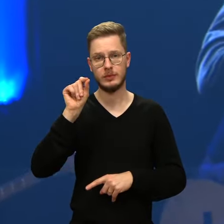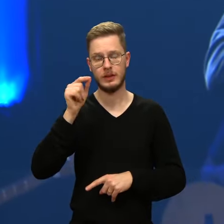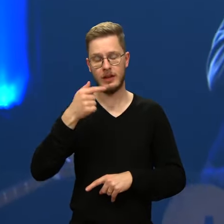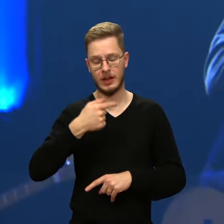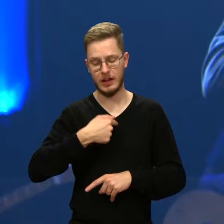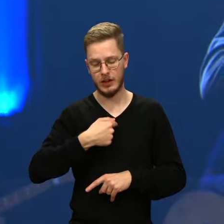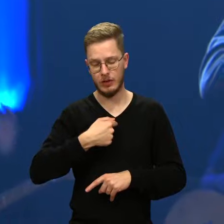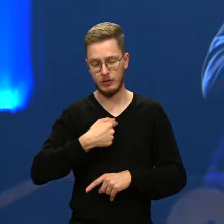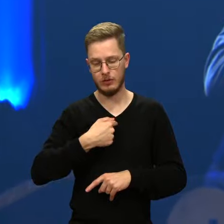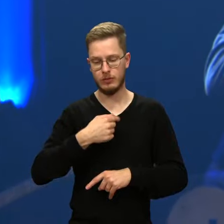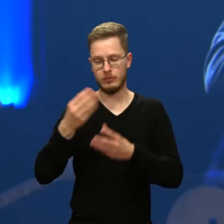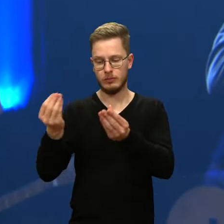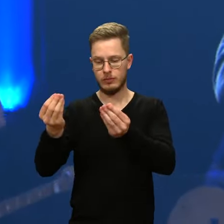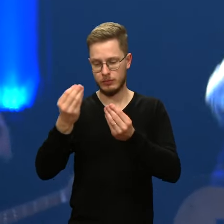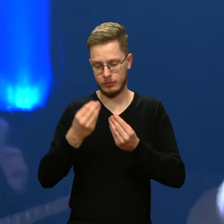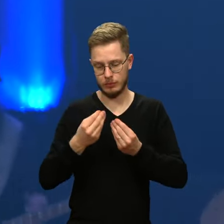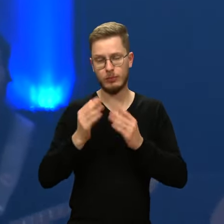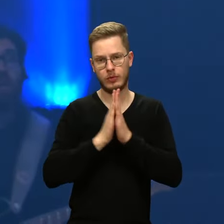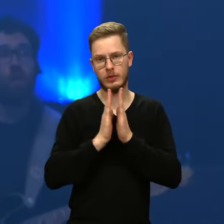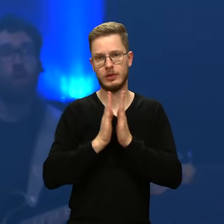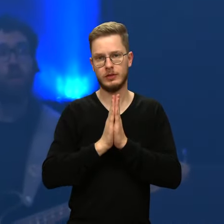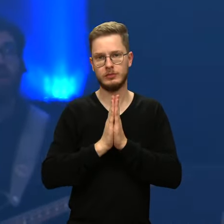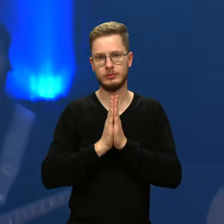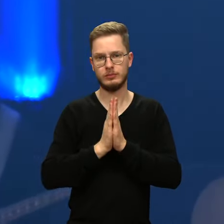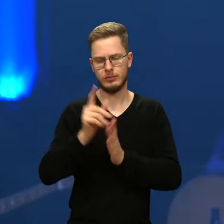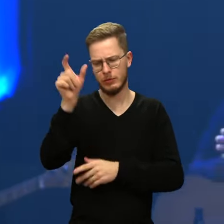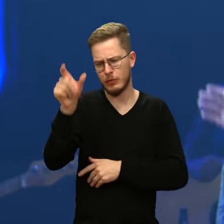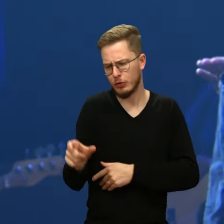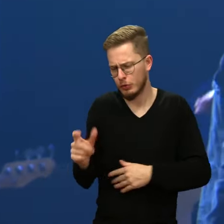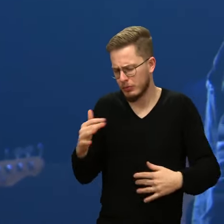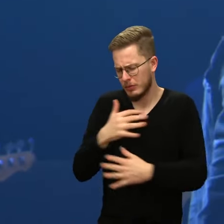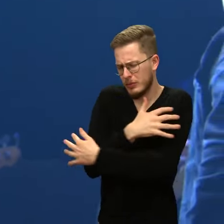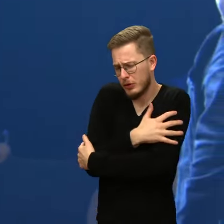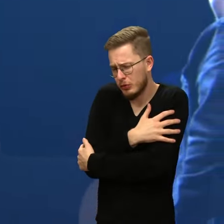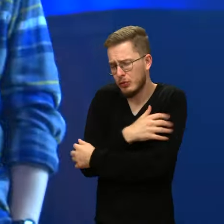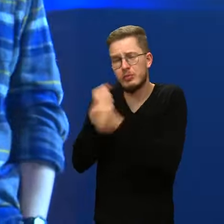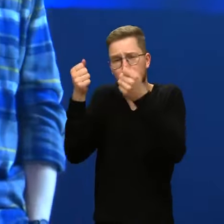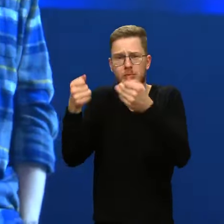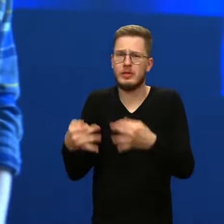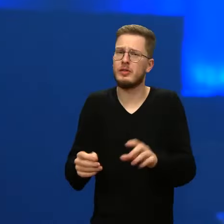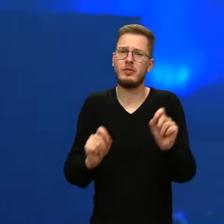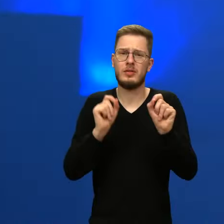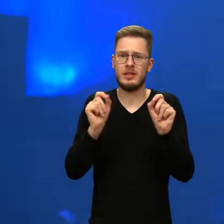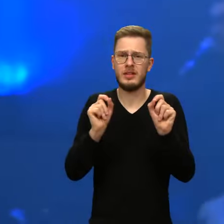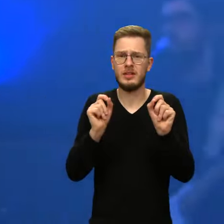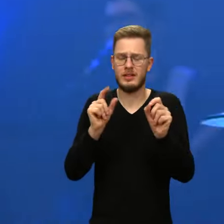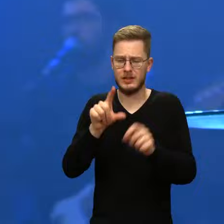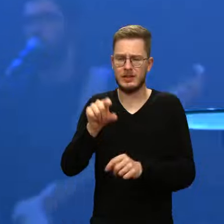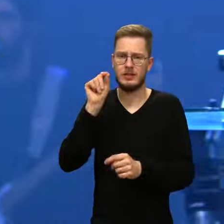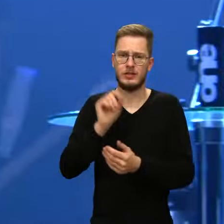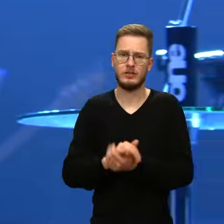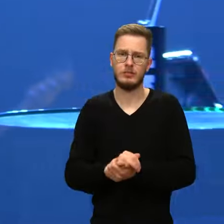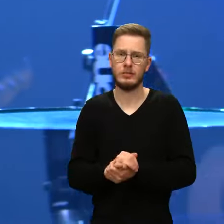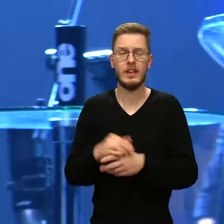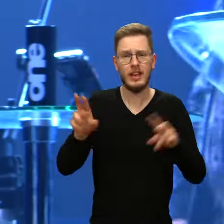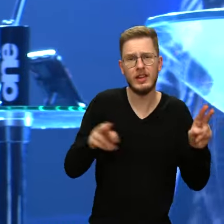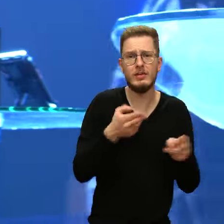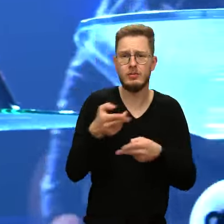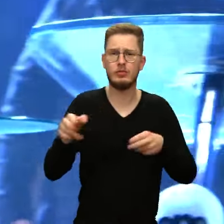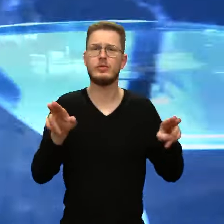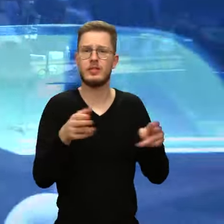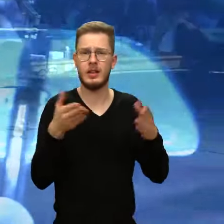recebi uma oração. Alguém me abraçou e me explicou melhor o que é essa decisão. E enquanto essa música estiver tocando,